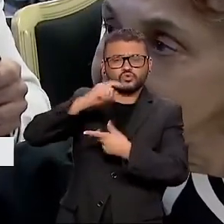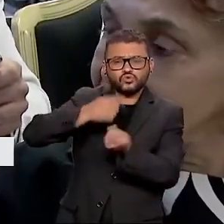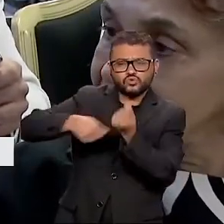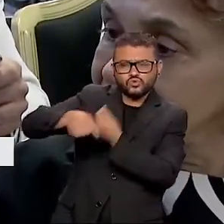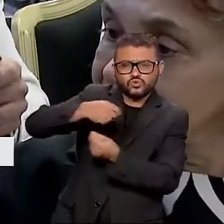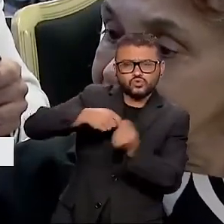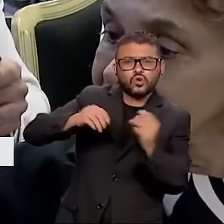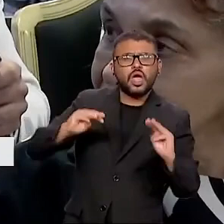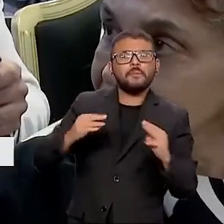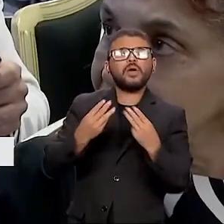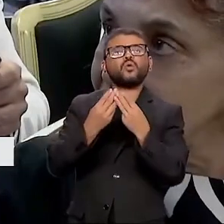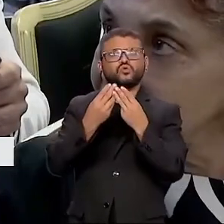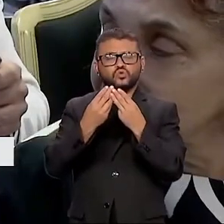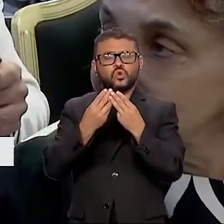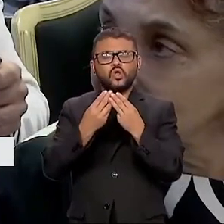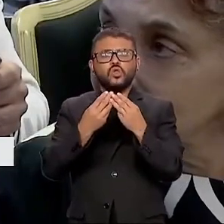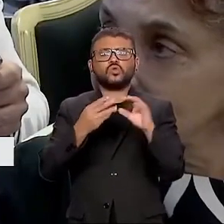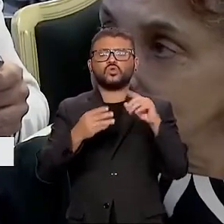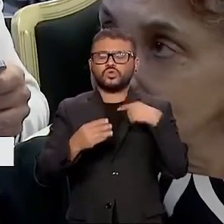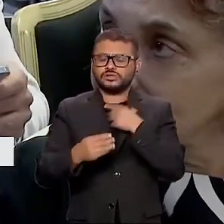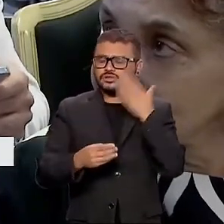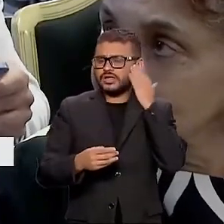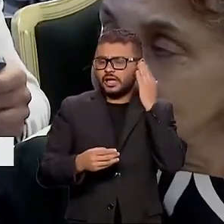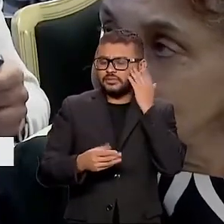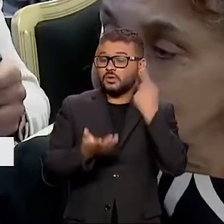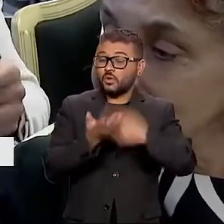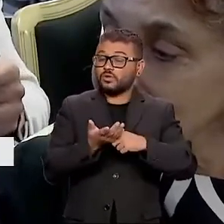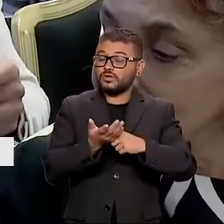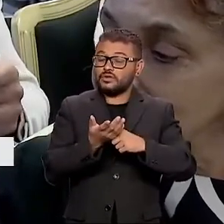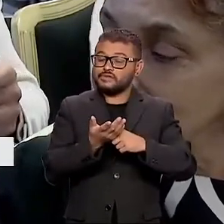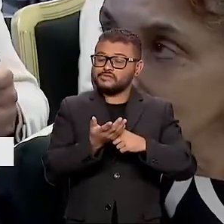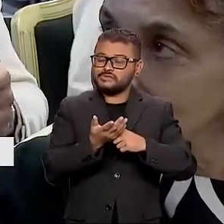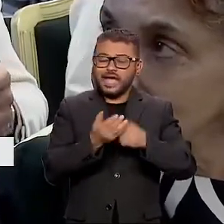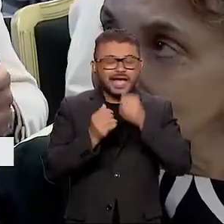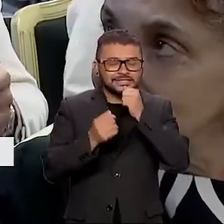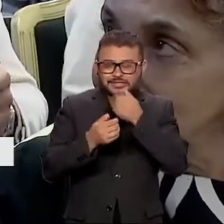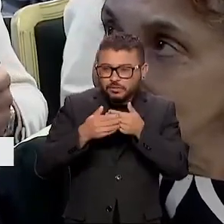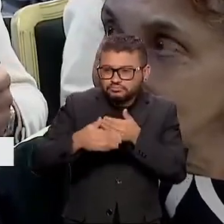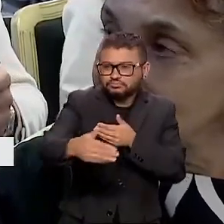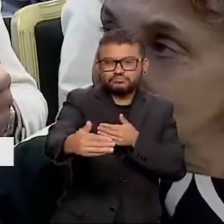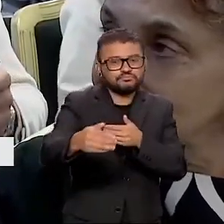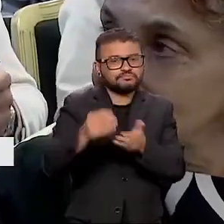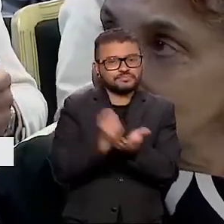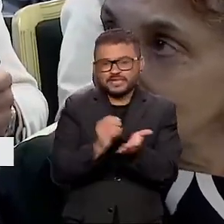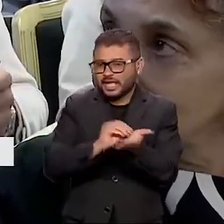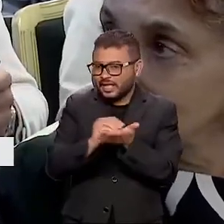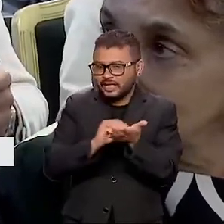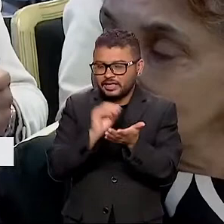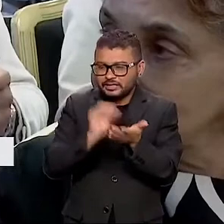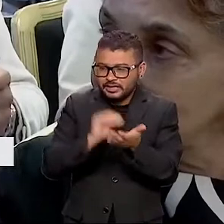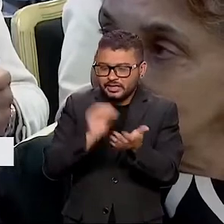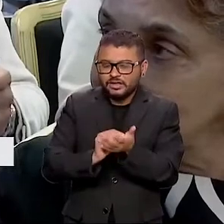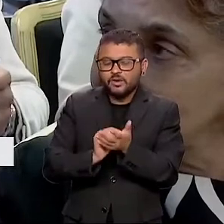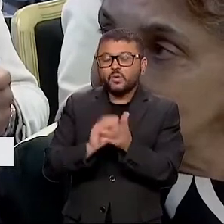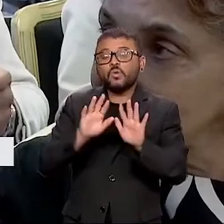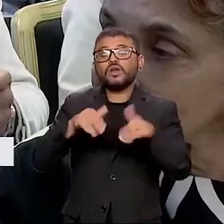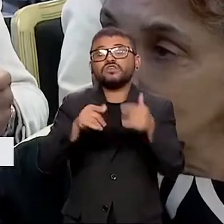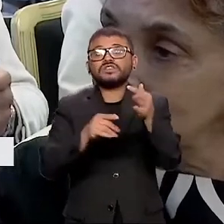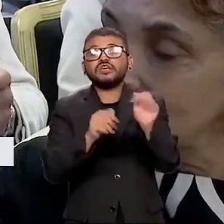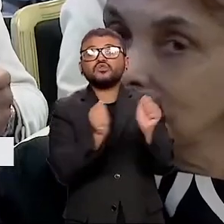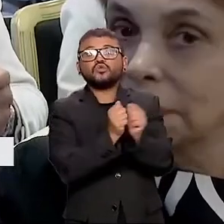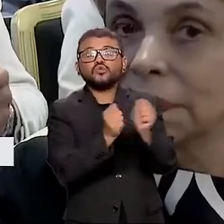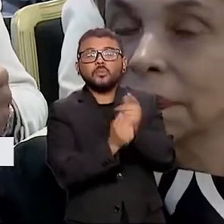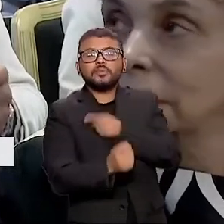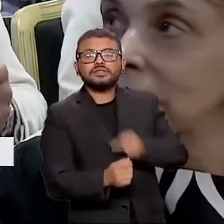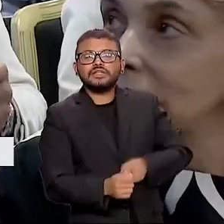do senhor, né, um acordo que há 24 anos não sai do papel. E eu queria saber, quando o senhor esteve frente a frente com o presidente francês, Emmanuel Macron,